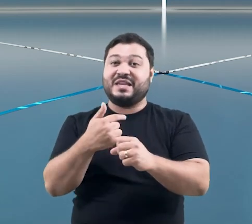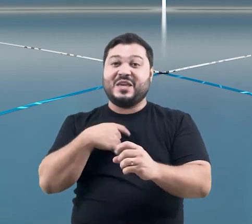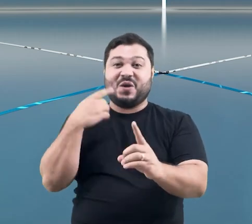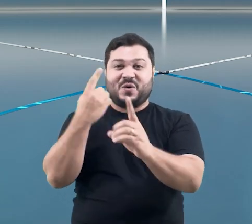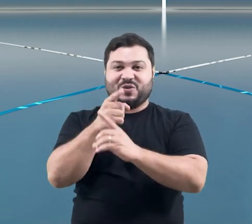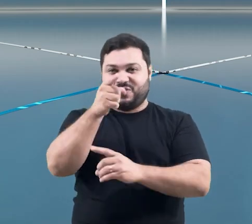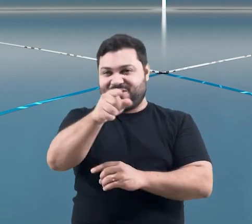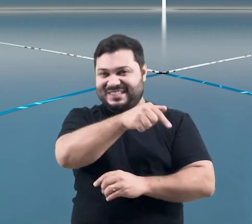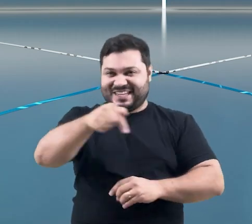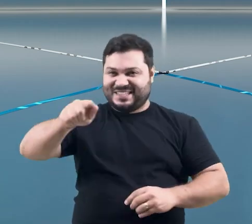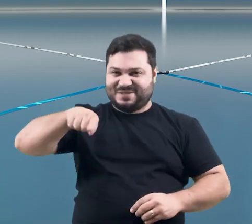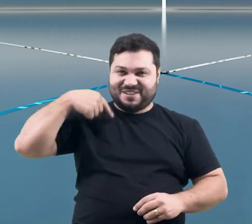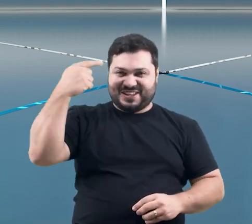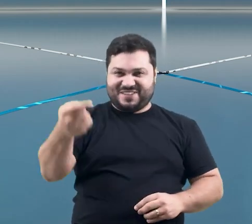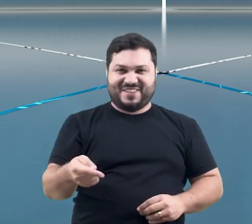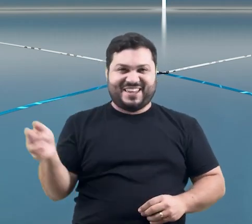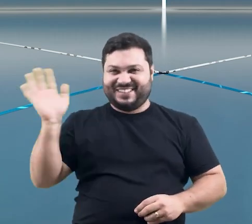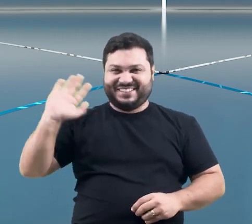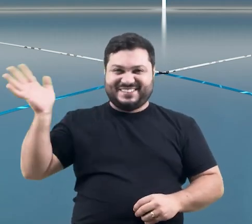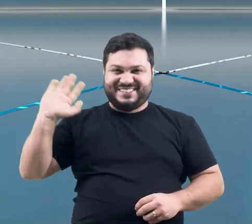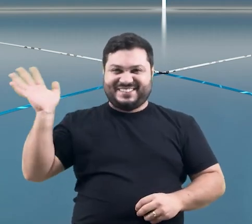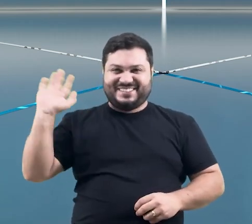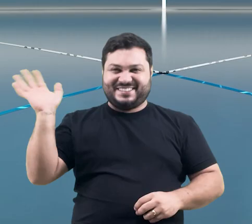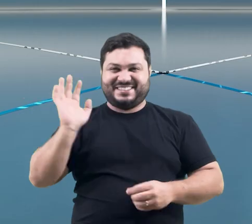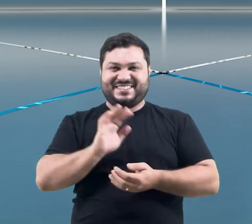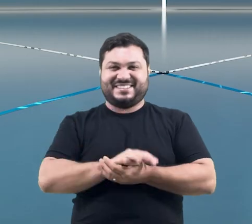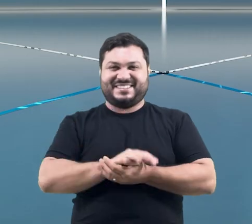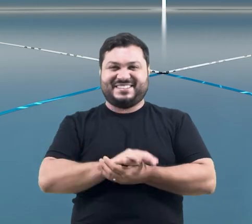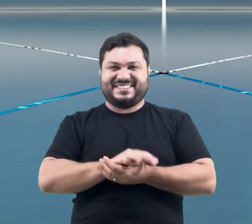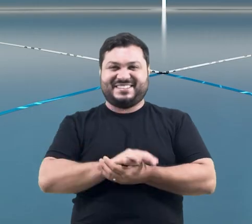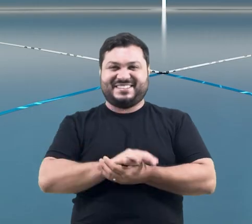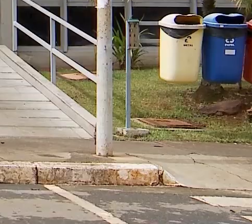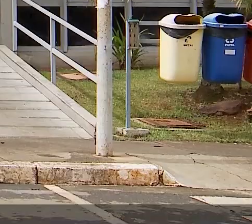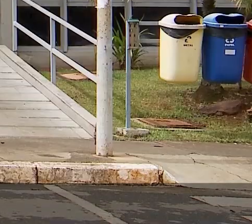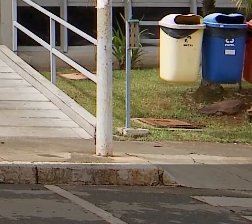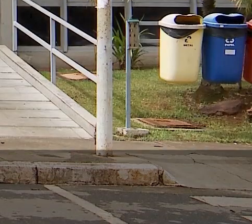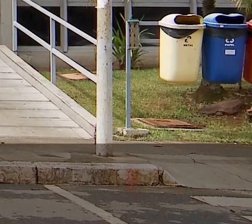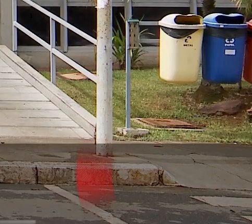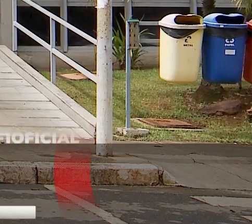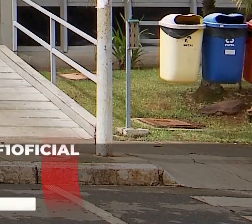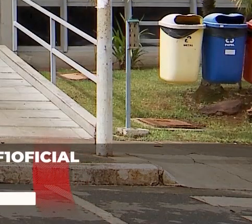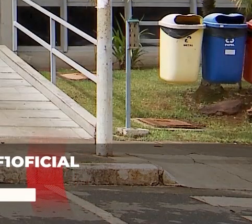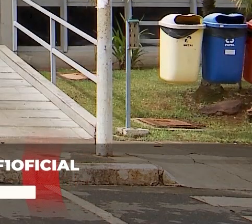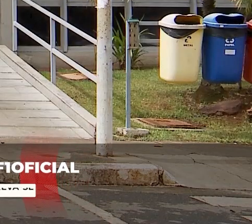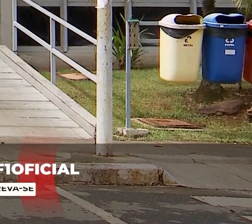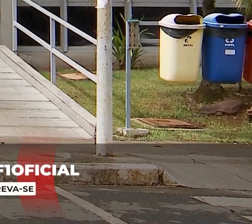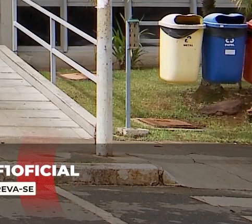no YouTube. E eu encontro vocês na semana que vem. Tchau!